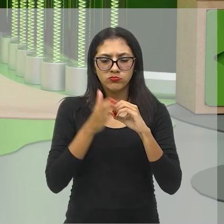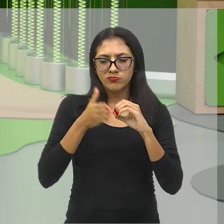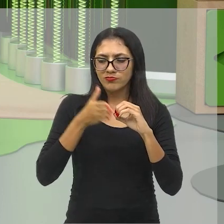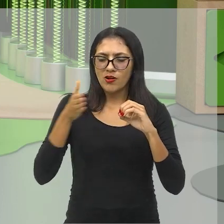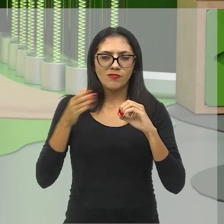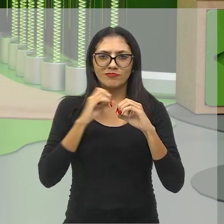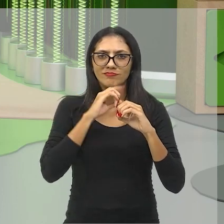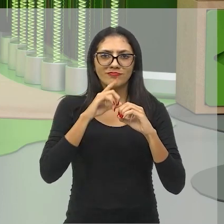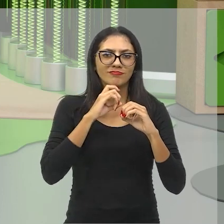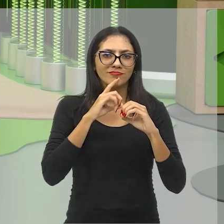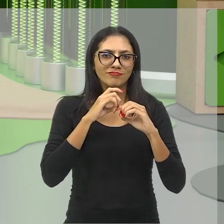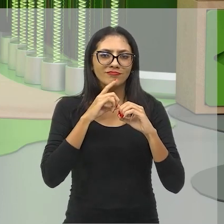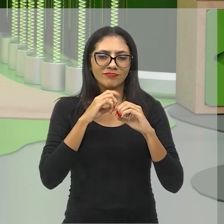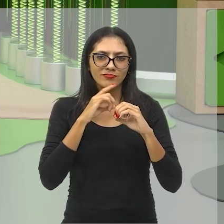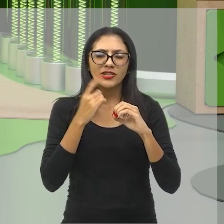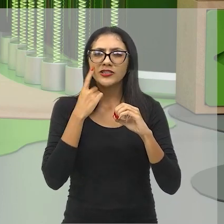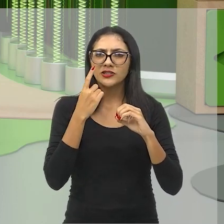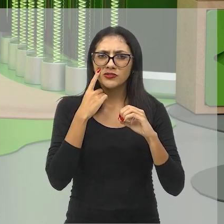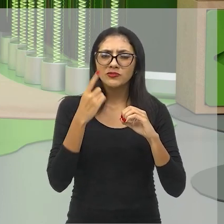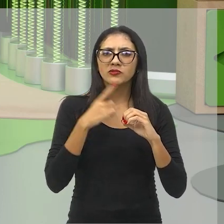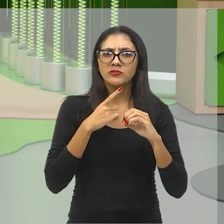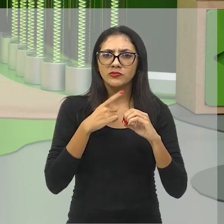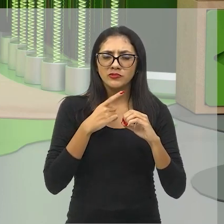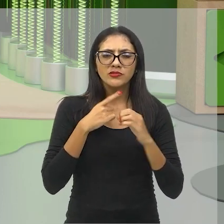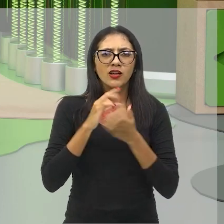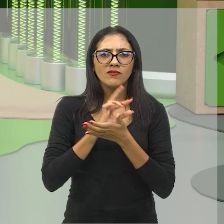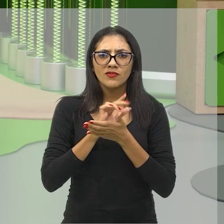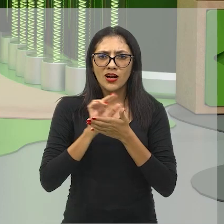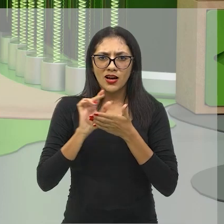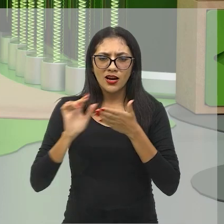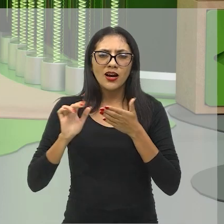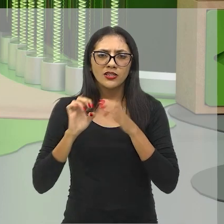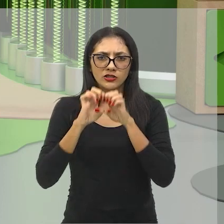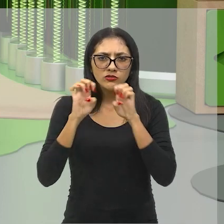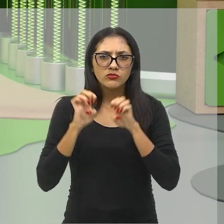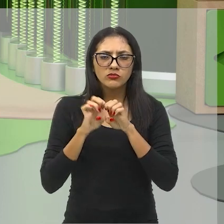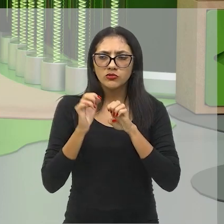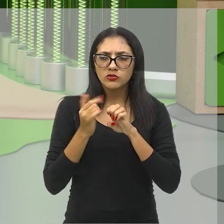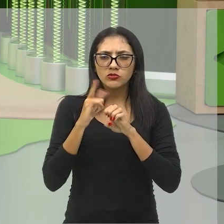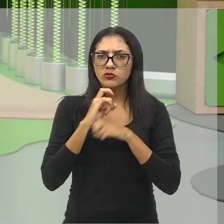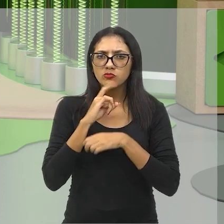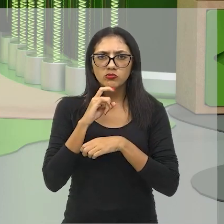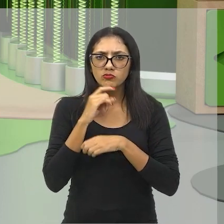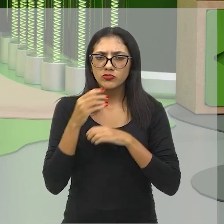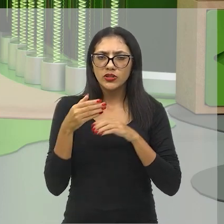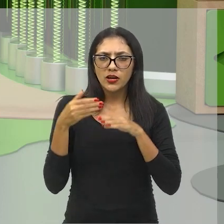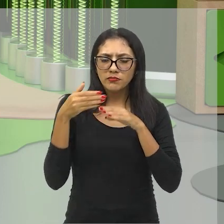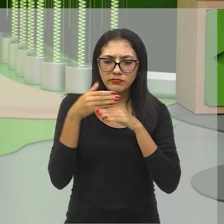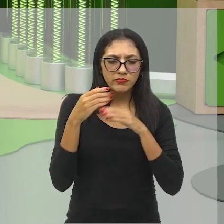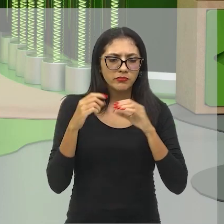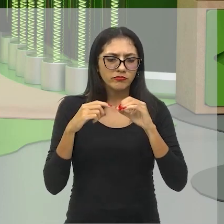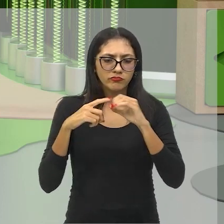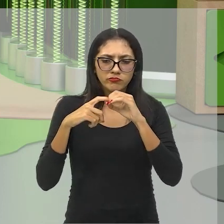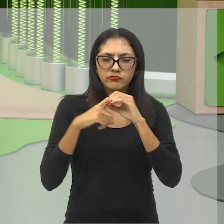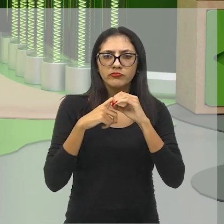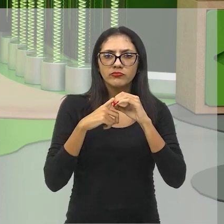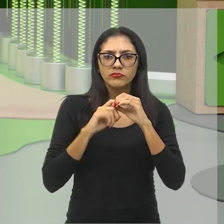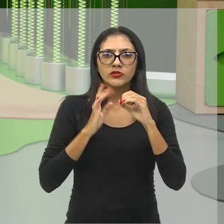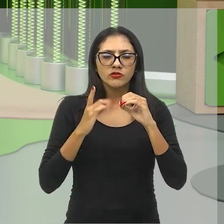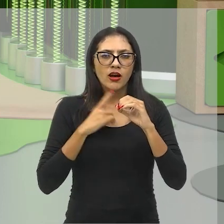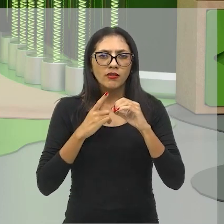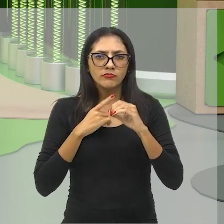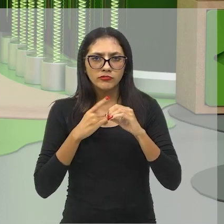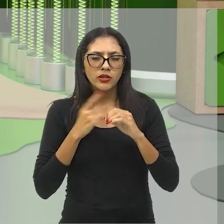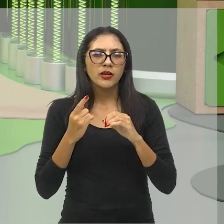conseguiram acessar, né, porque a gente viu que são liberados também outras estruturas para que esses aqui não tenham mais acesso. Aquele lá já fez o trabalho, né,